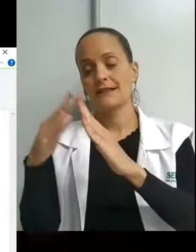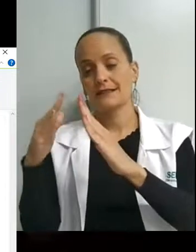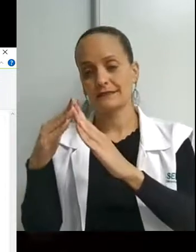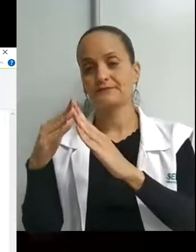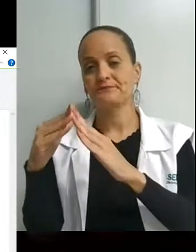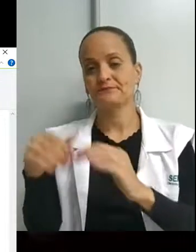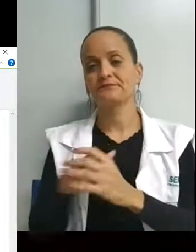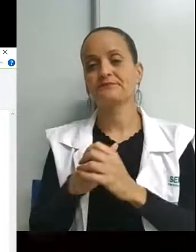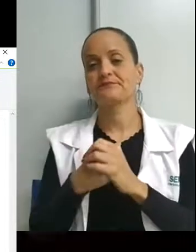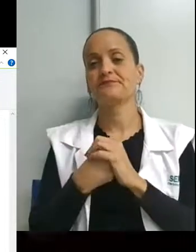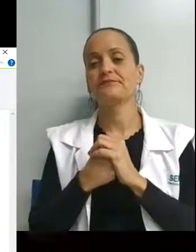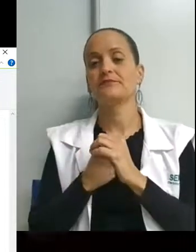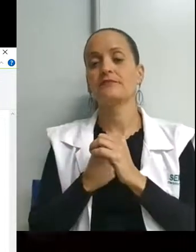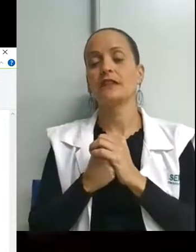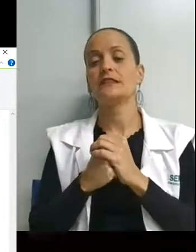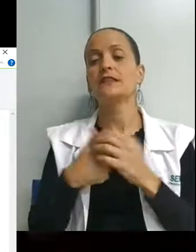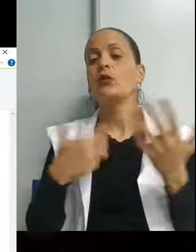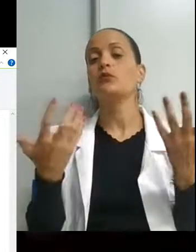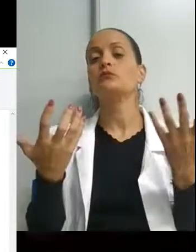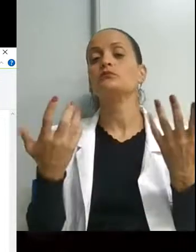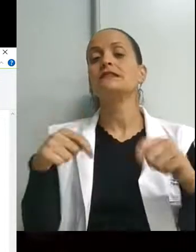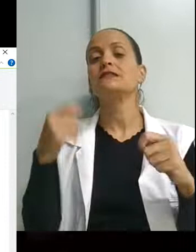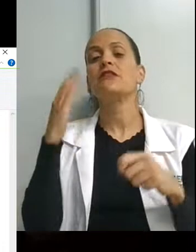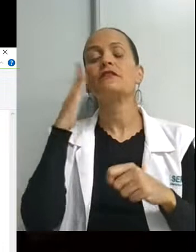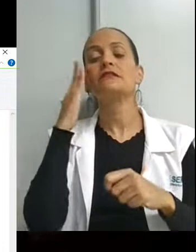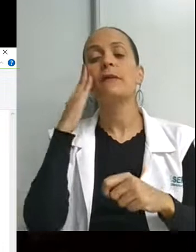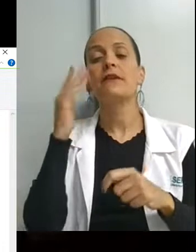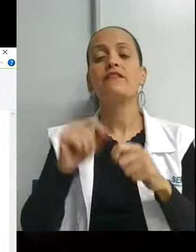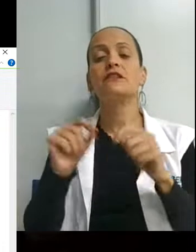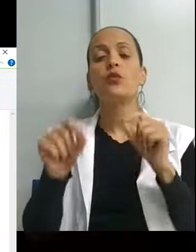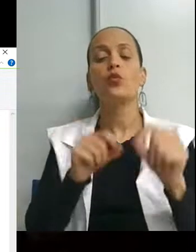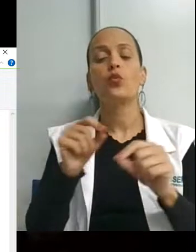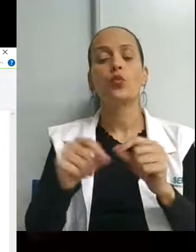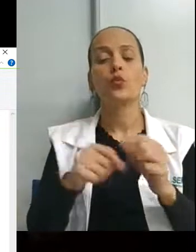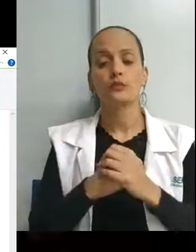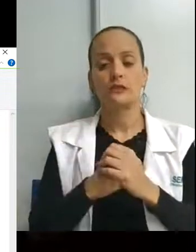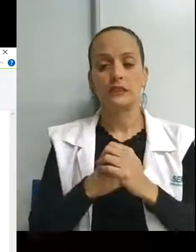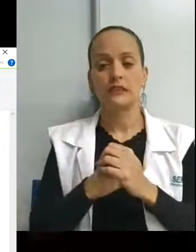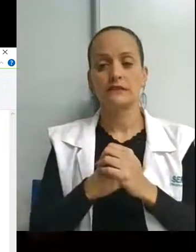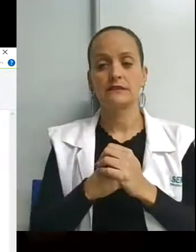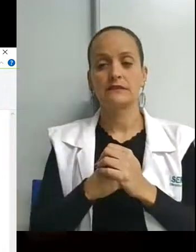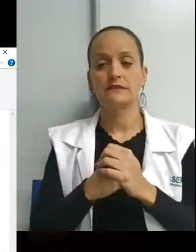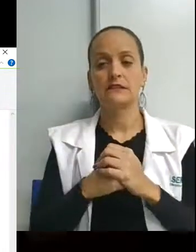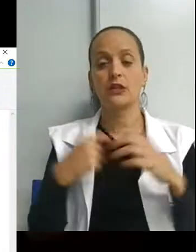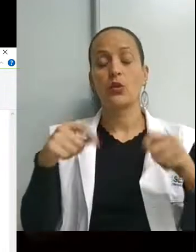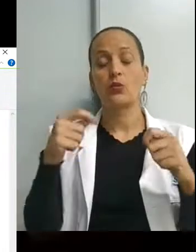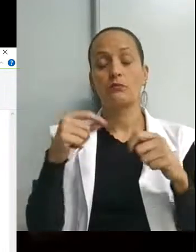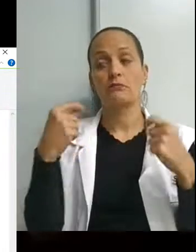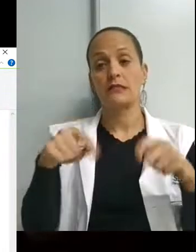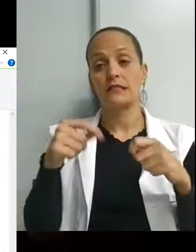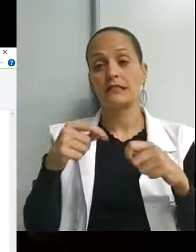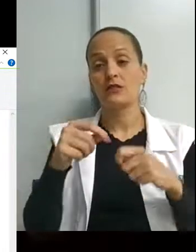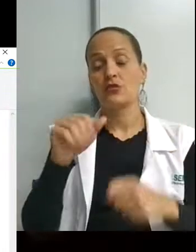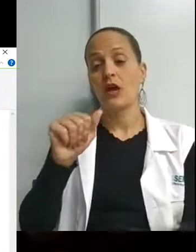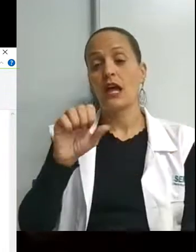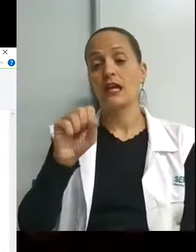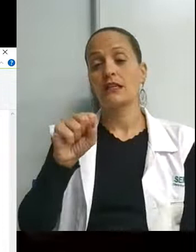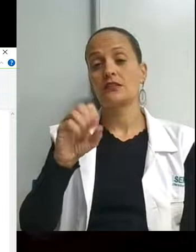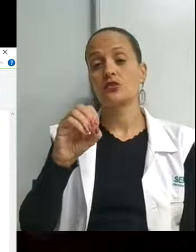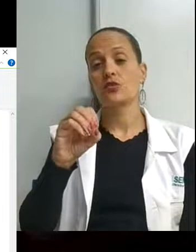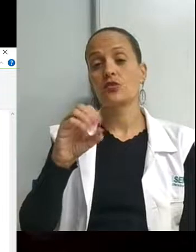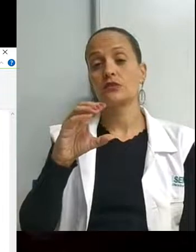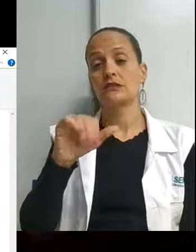o que eu preciso agora fazer o quê? Preciso associar a, a rede, né? Para poder verificar o quê?